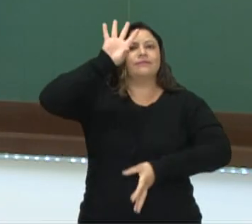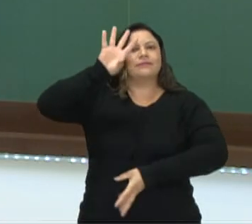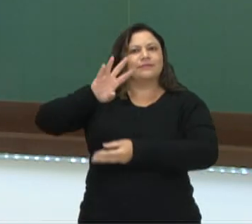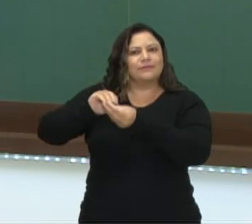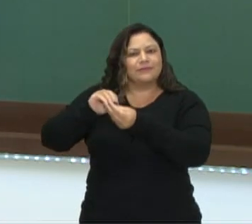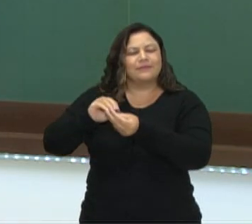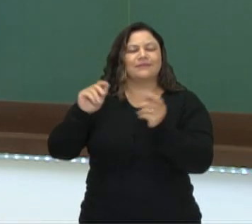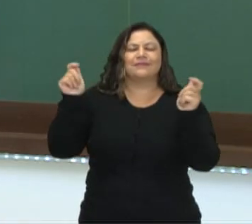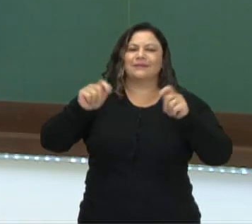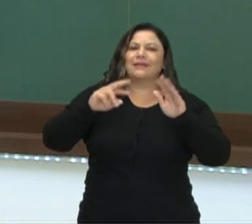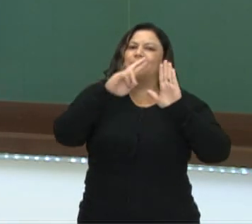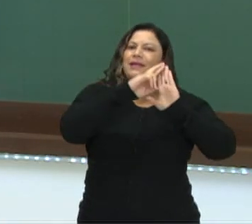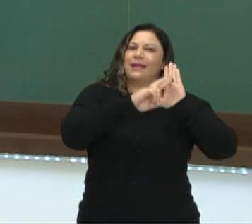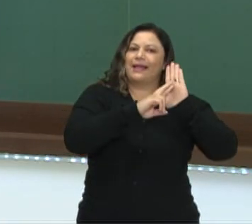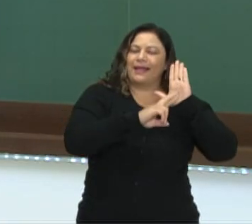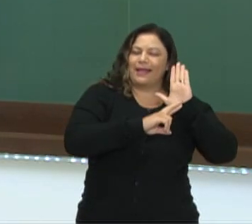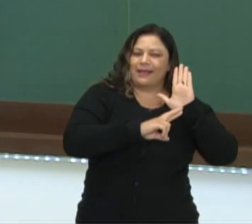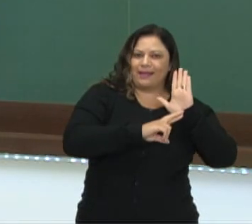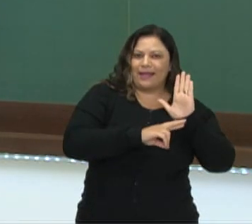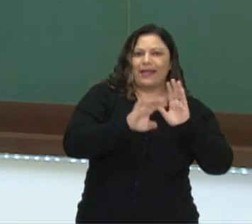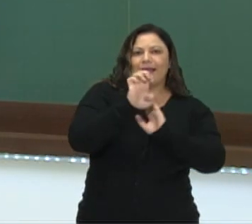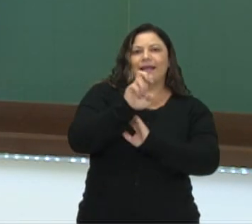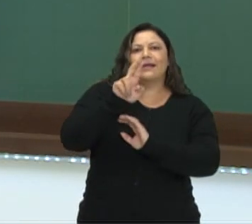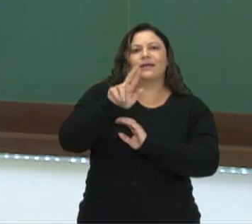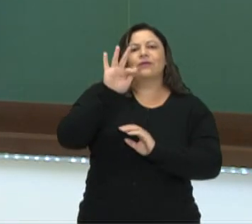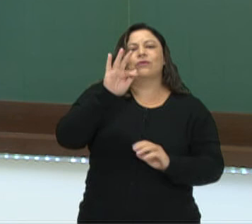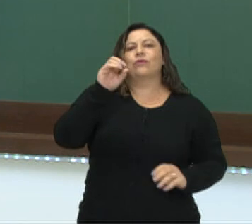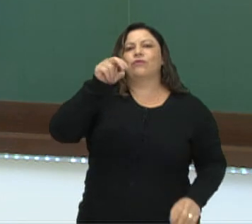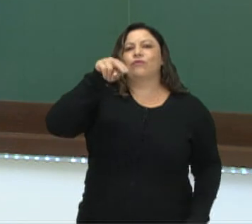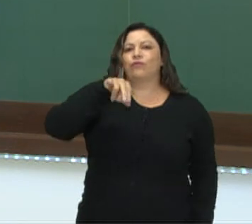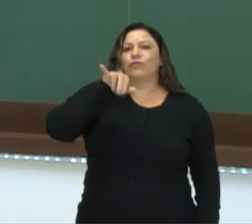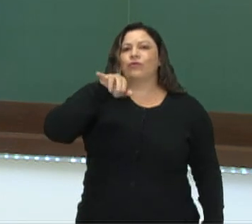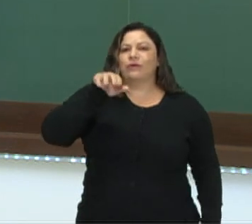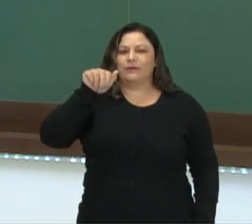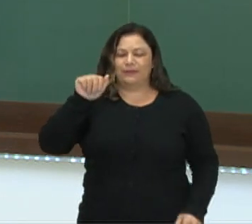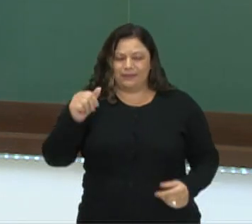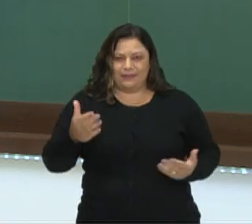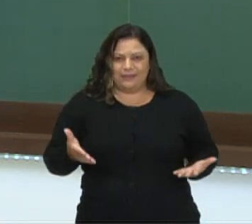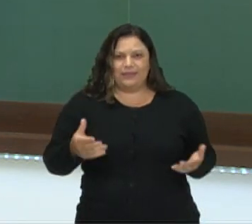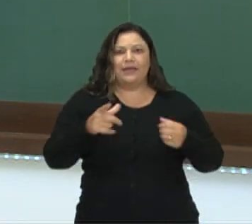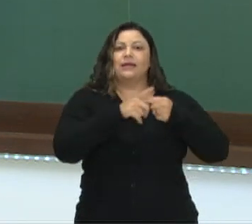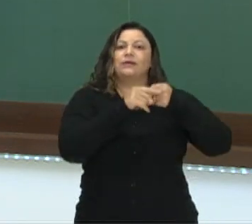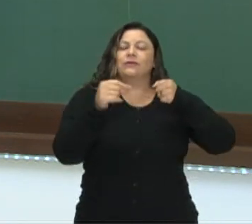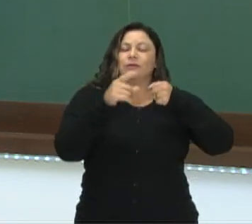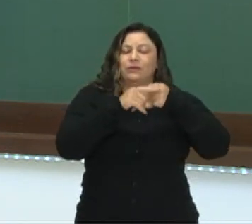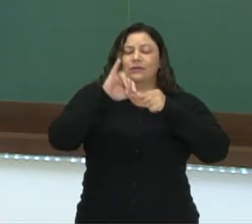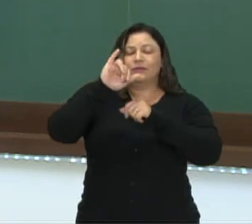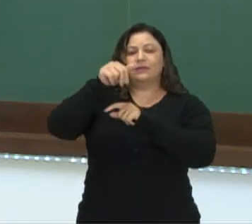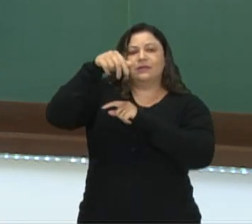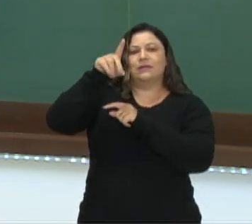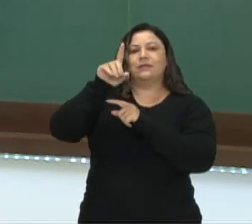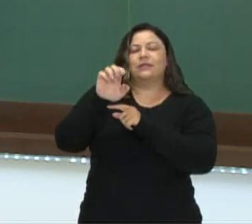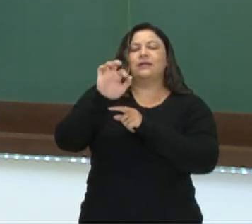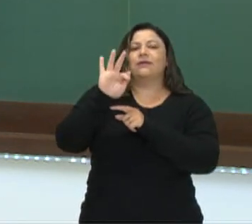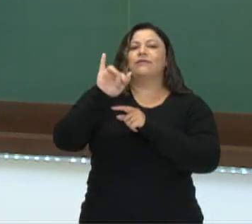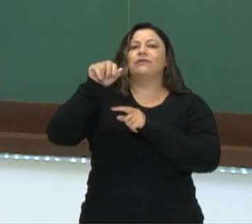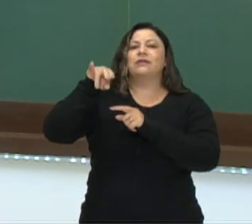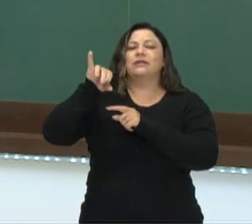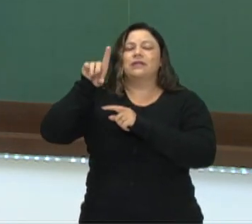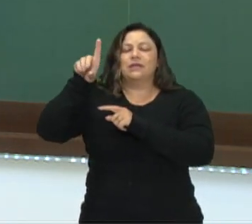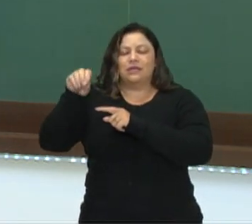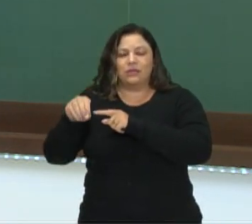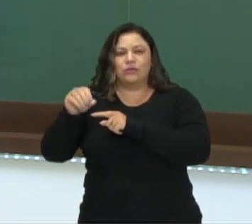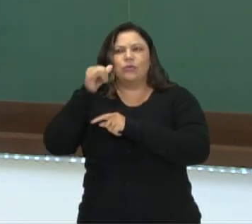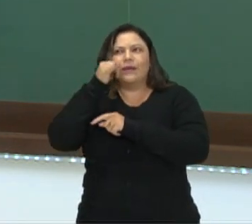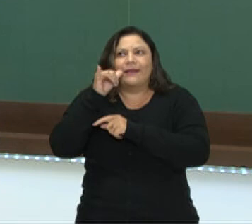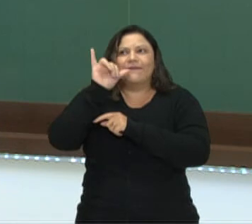sobre regras de eufonia, as regras de eufonia, com artigos indefinidos para evitar